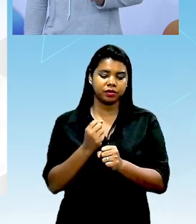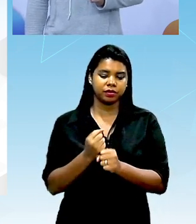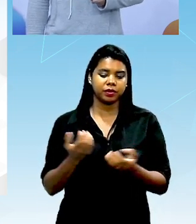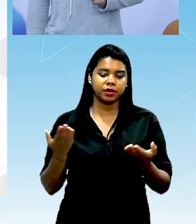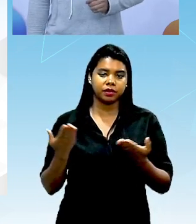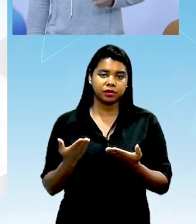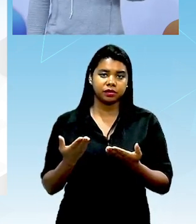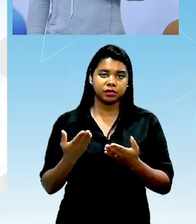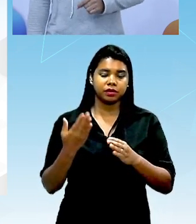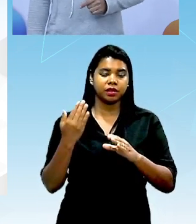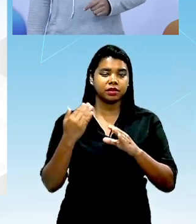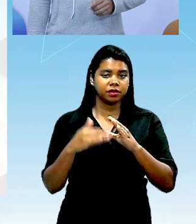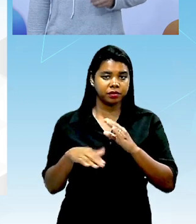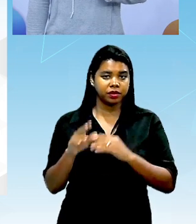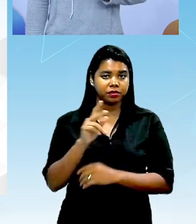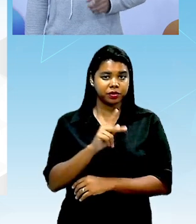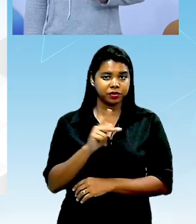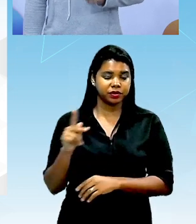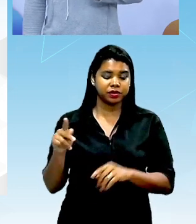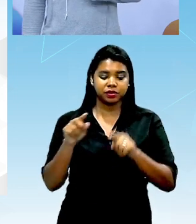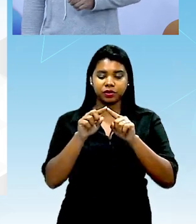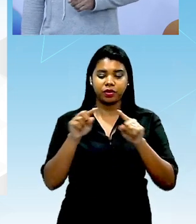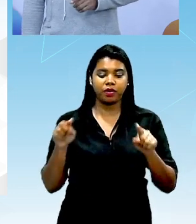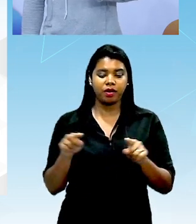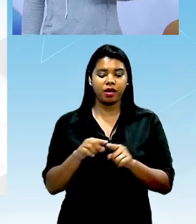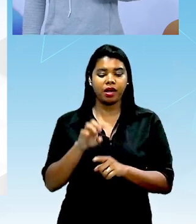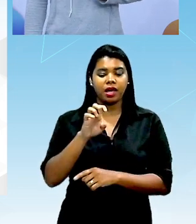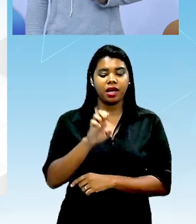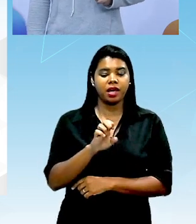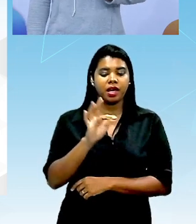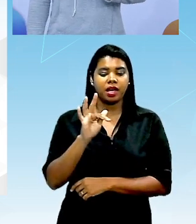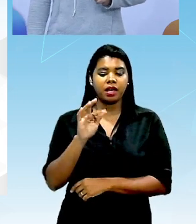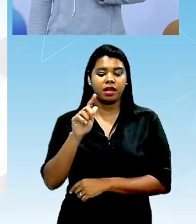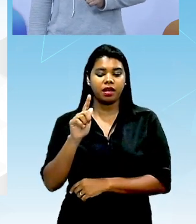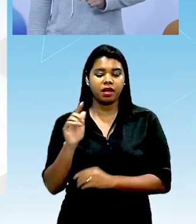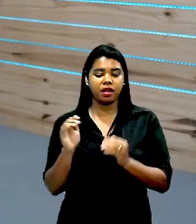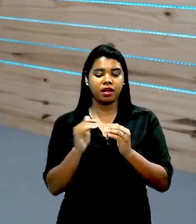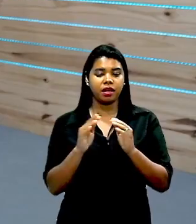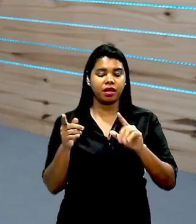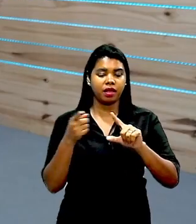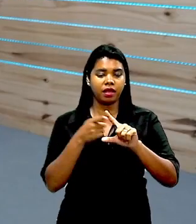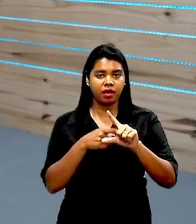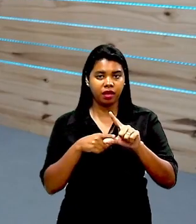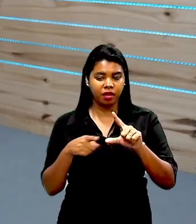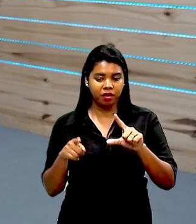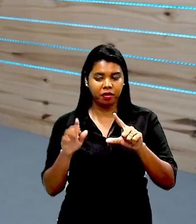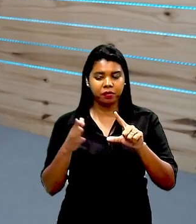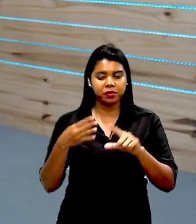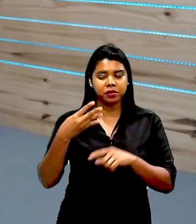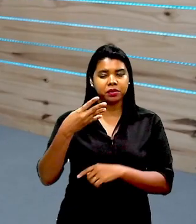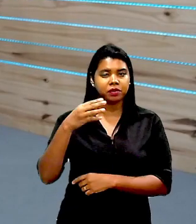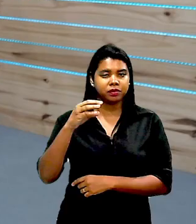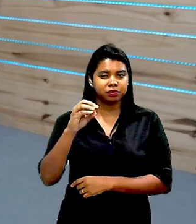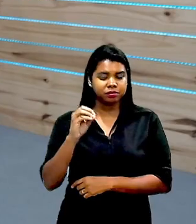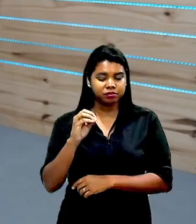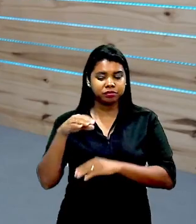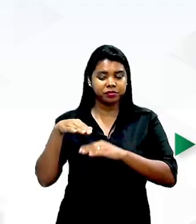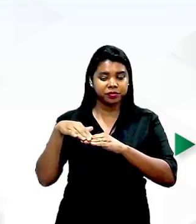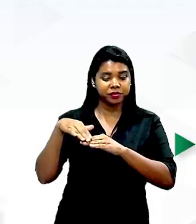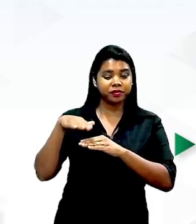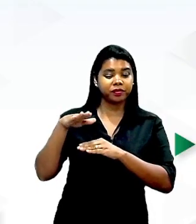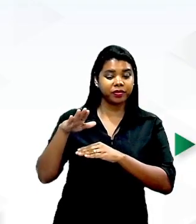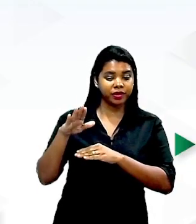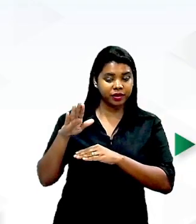vão mandar para mim, tá? Em um triângulo EFG, a abertura do ângulo E mede 40 graus a mais do